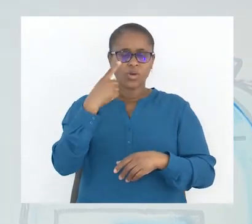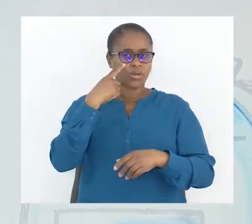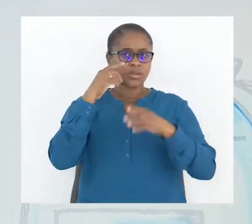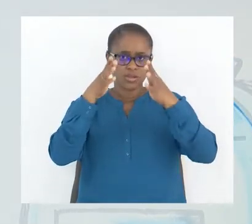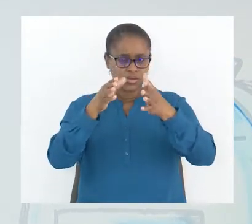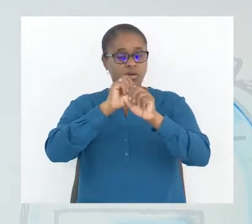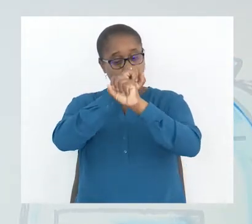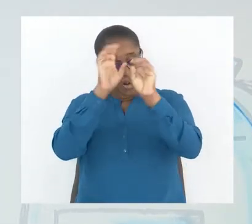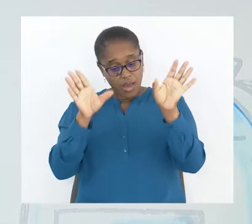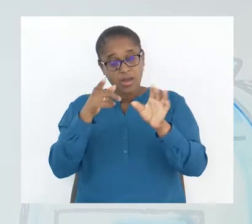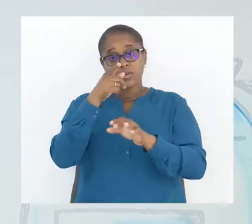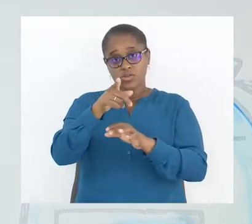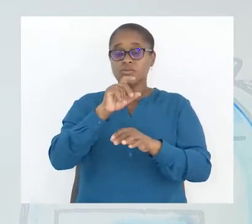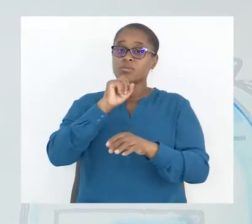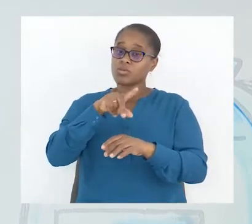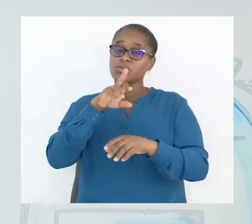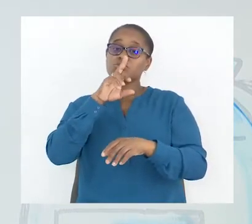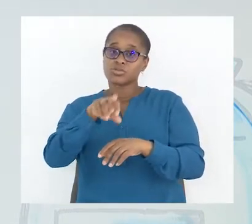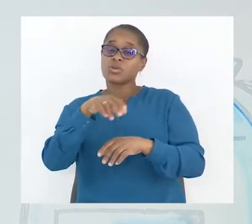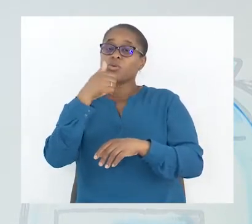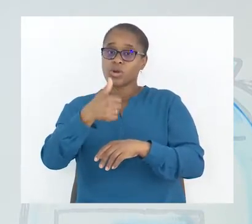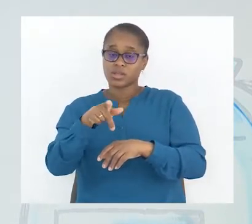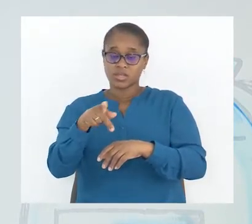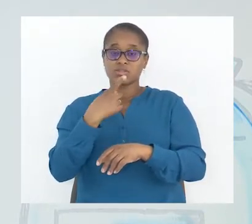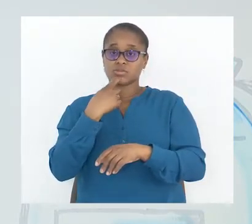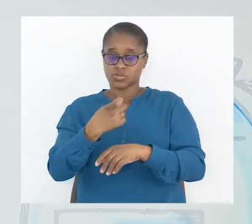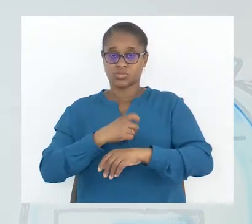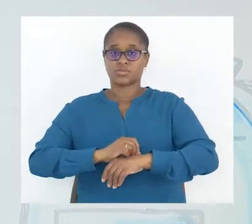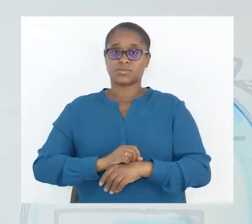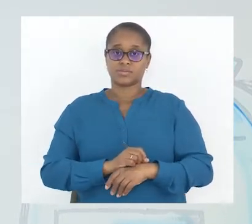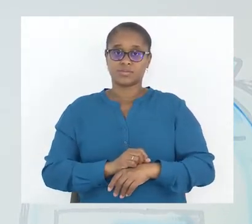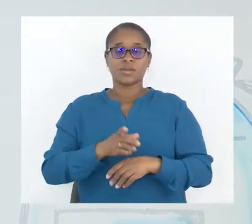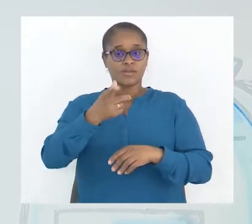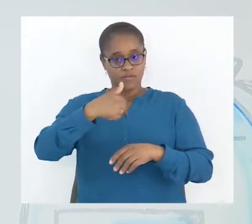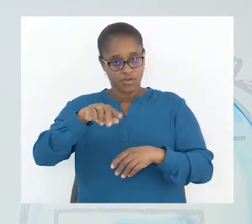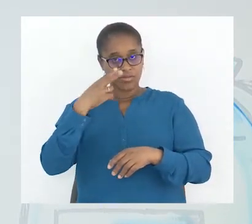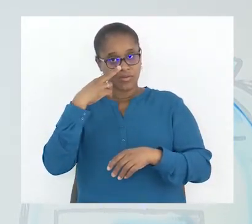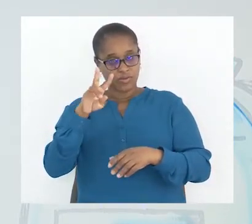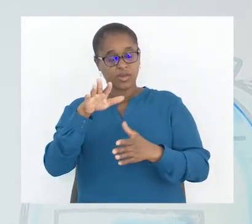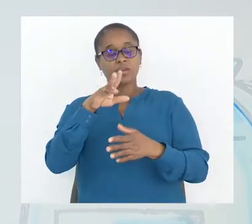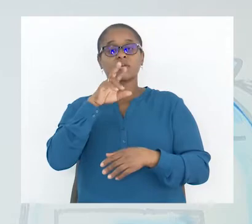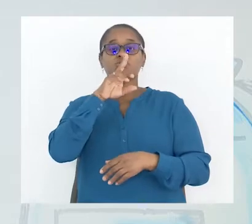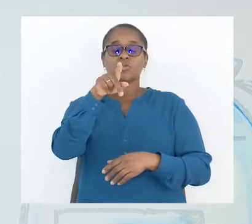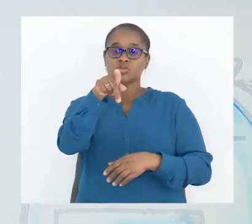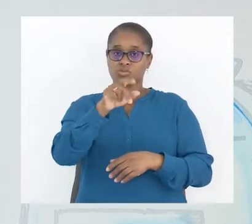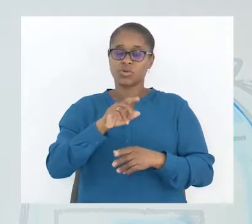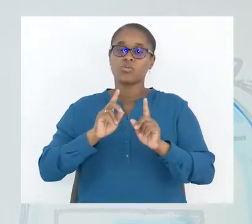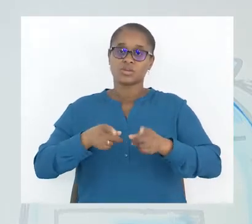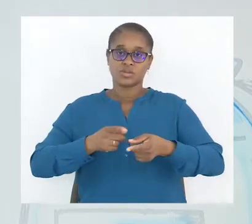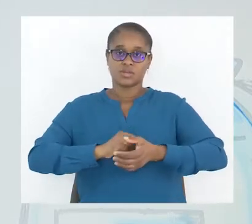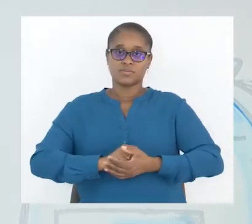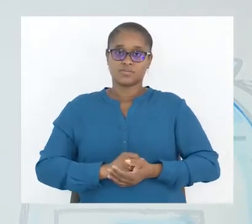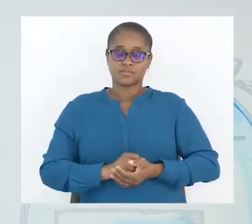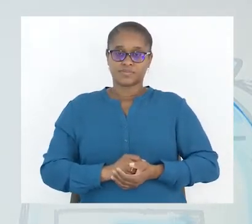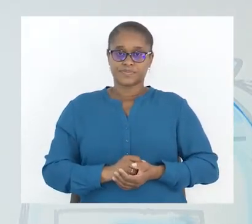Como estiveste com muita atenção, claro que vais poder responder corretamente a essas questões. Então, vamos ver a tua